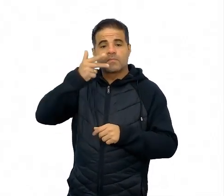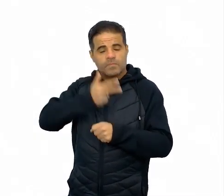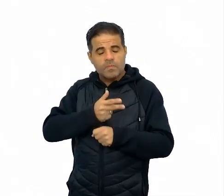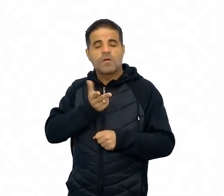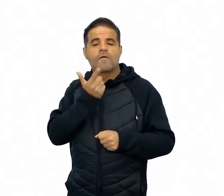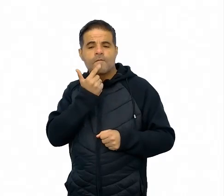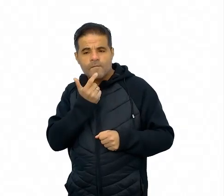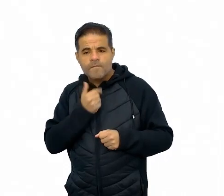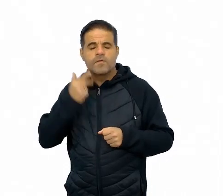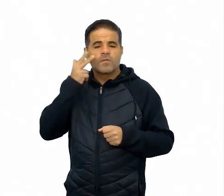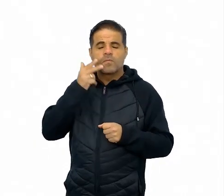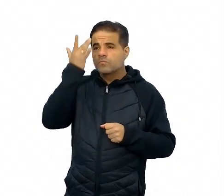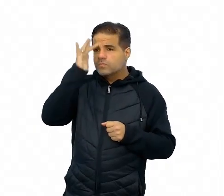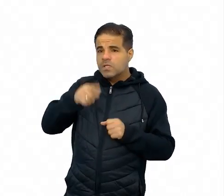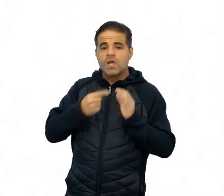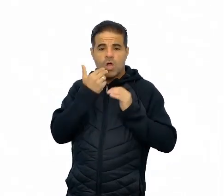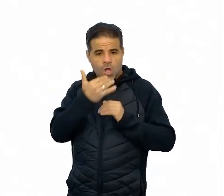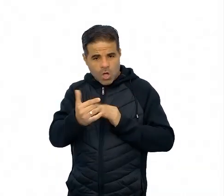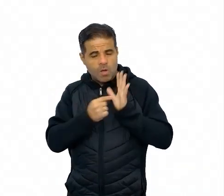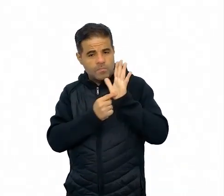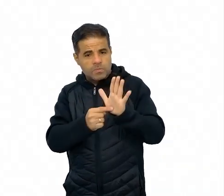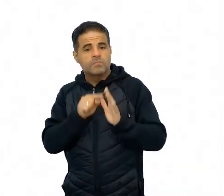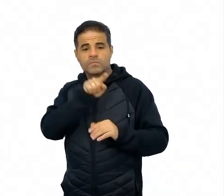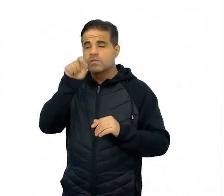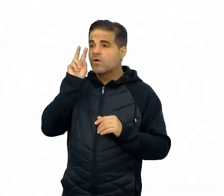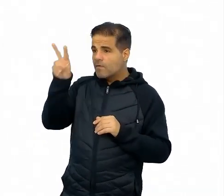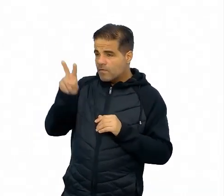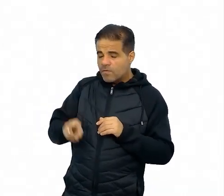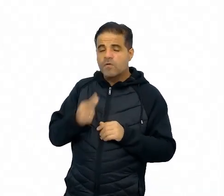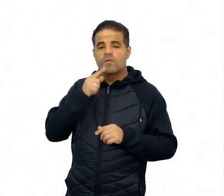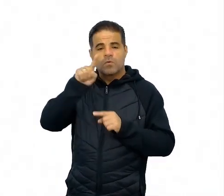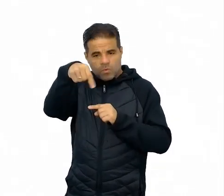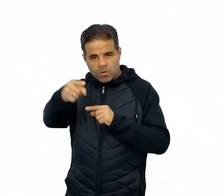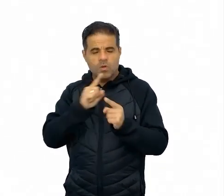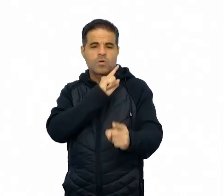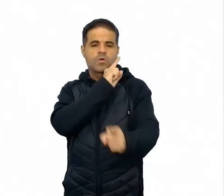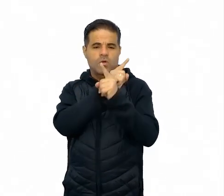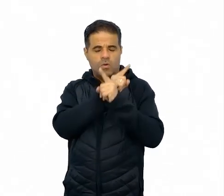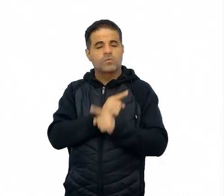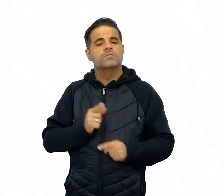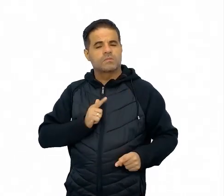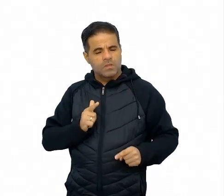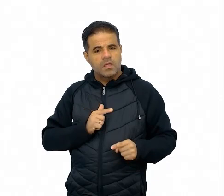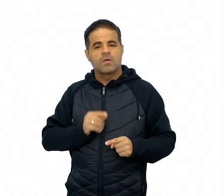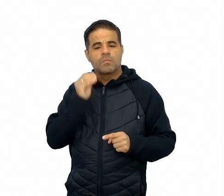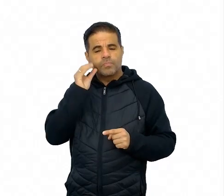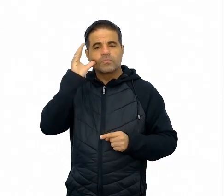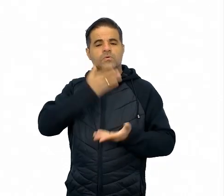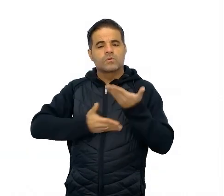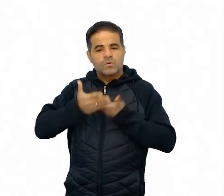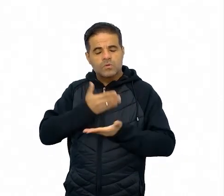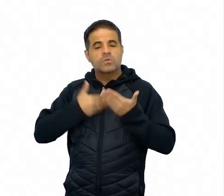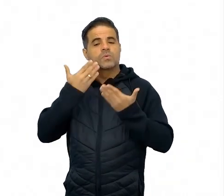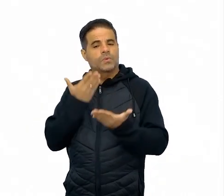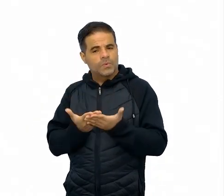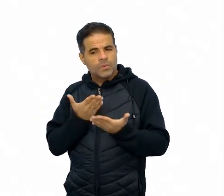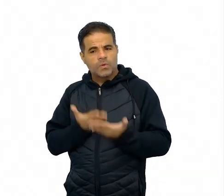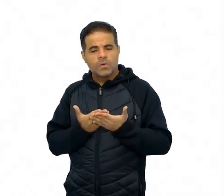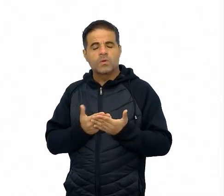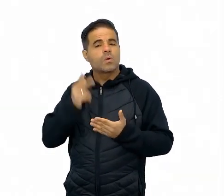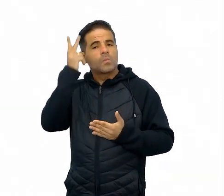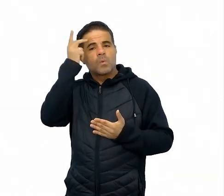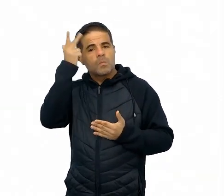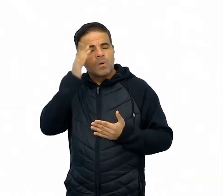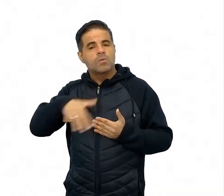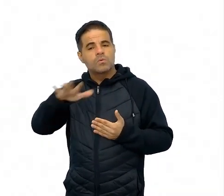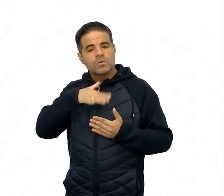marrom, não sei de que cor está aparecendo aí para vocês, nós vamos falar no próximo encontro. Conhecimento do conteúdo, né? Comum do